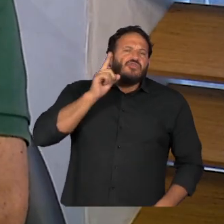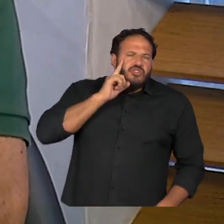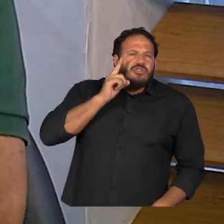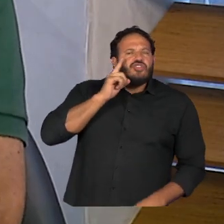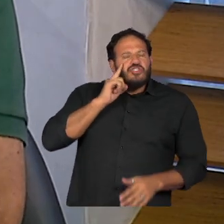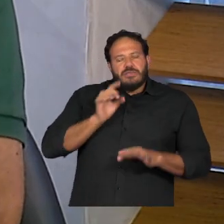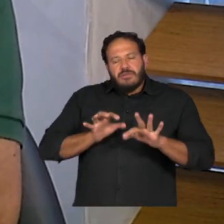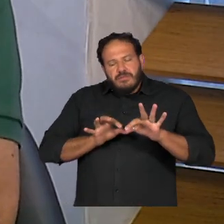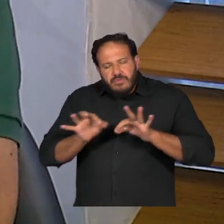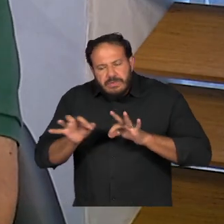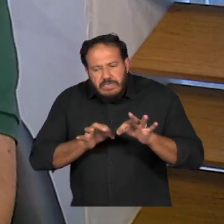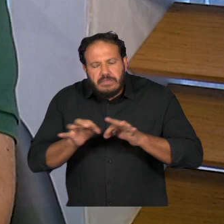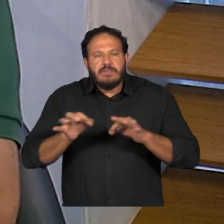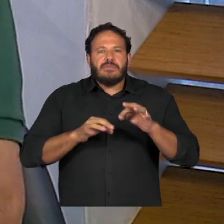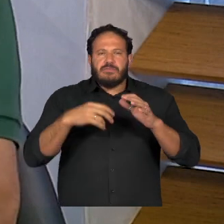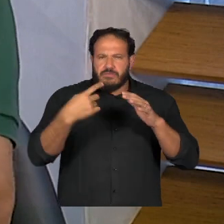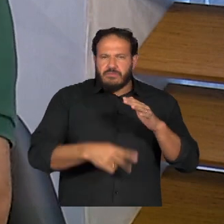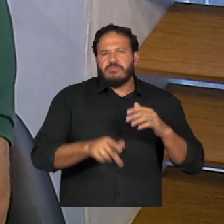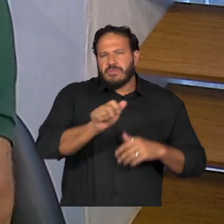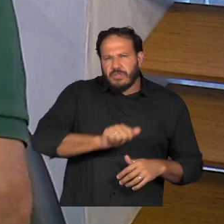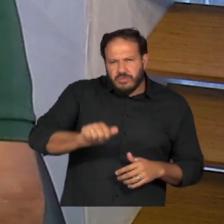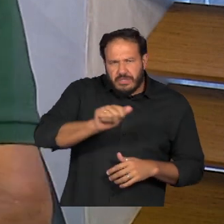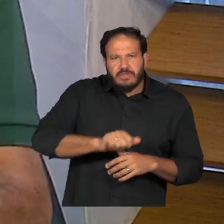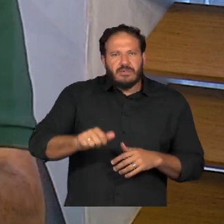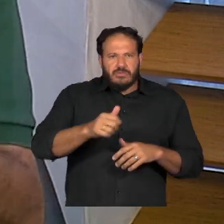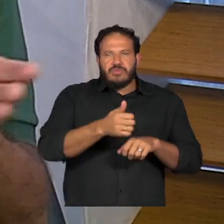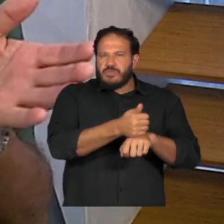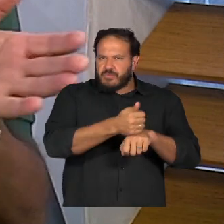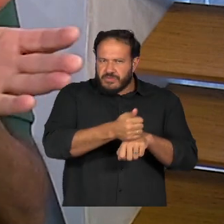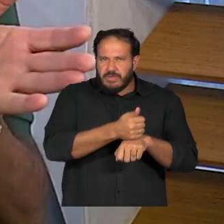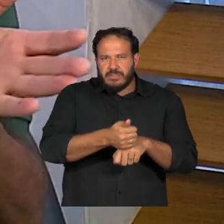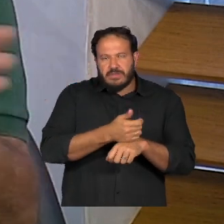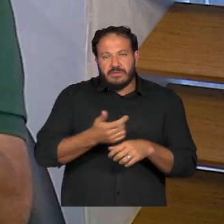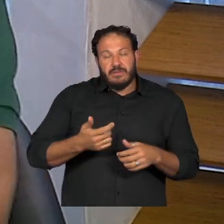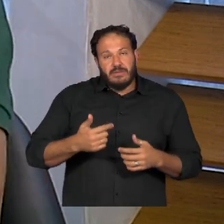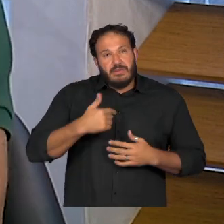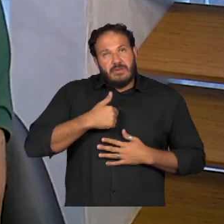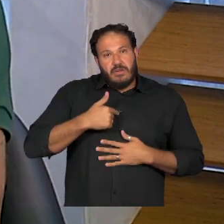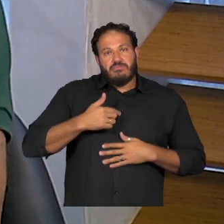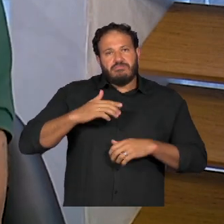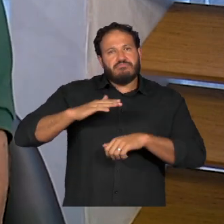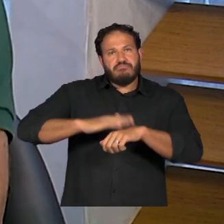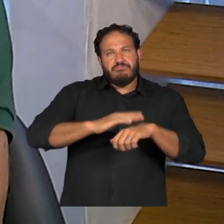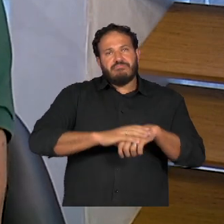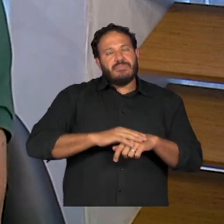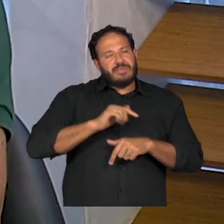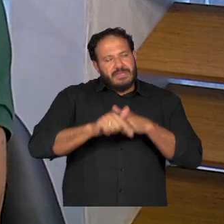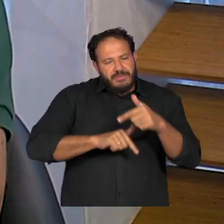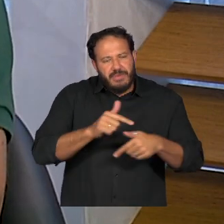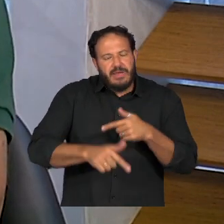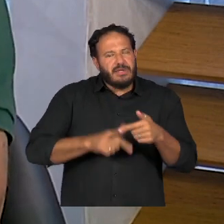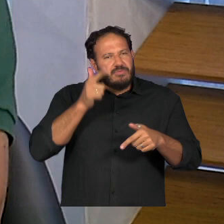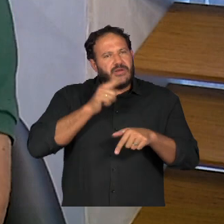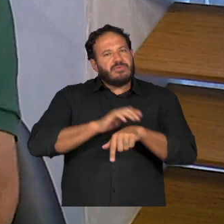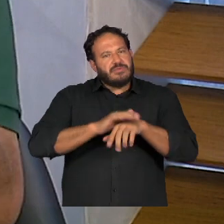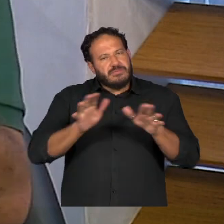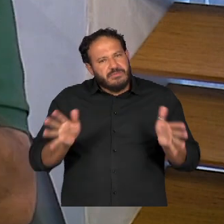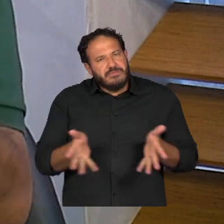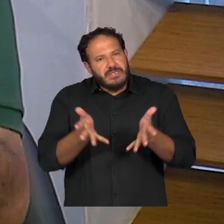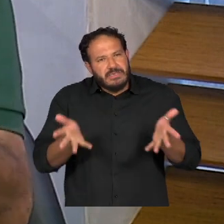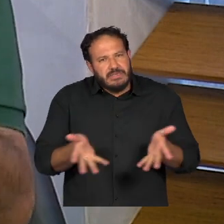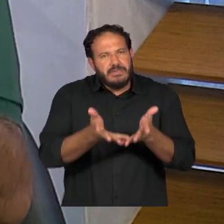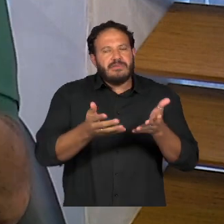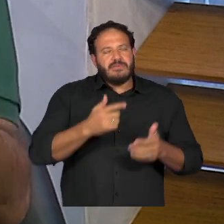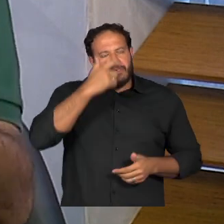é conduzido pelos profissionais e real eu trabalho ali para dar continuidade e